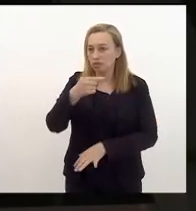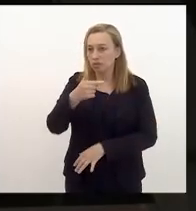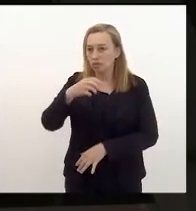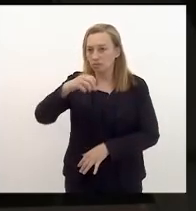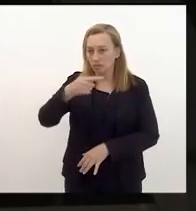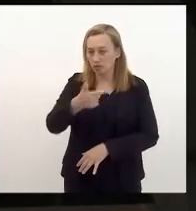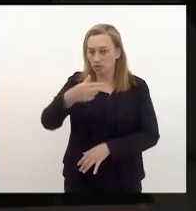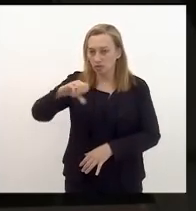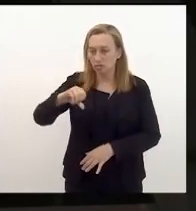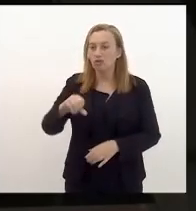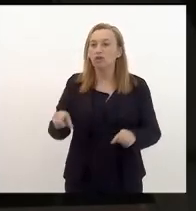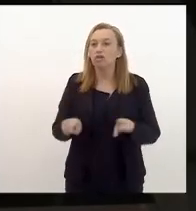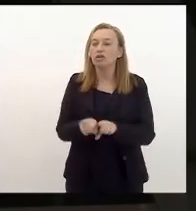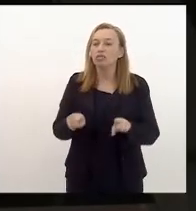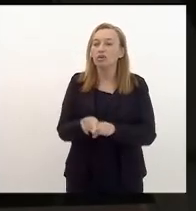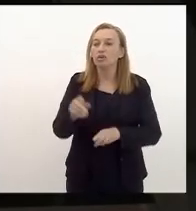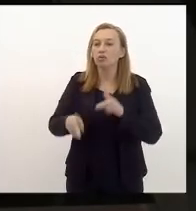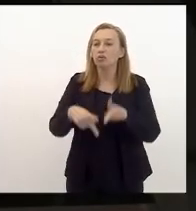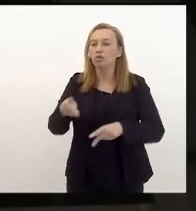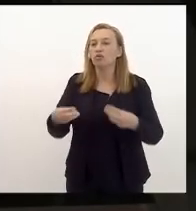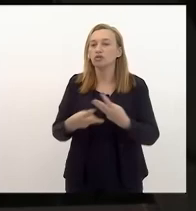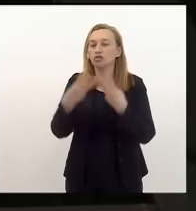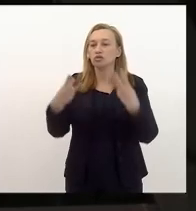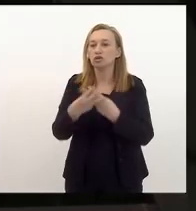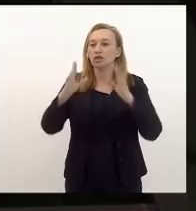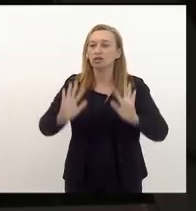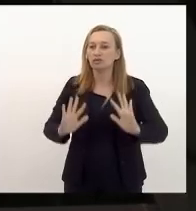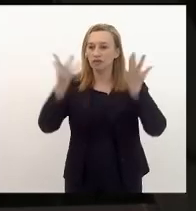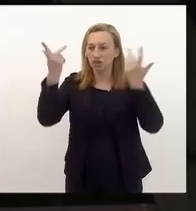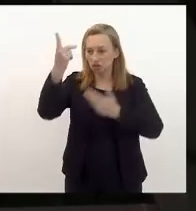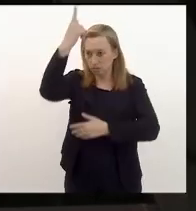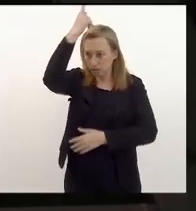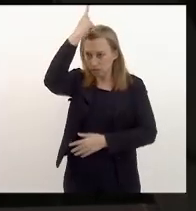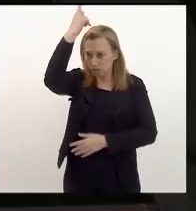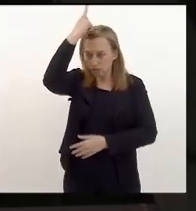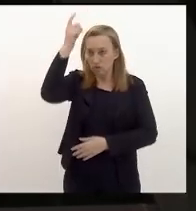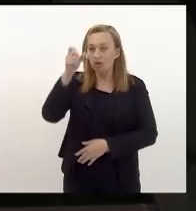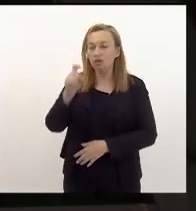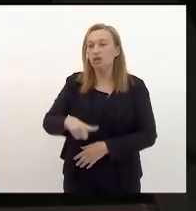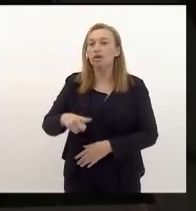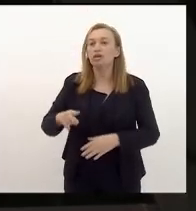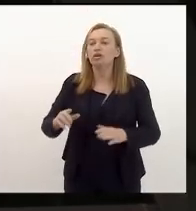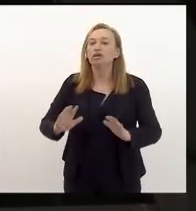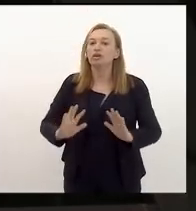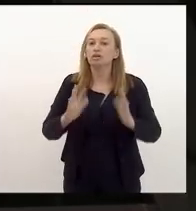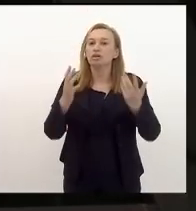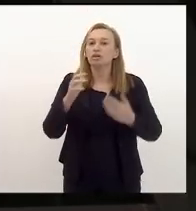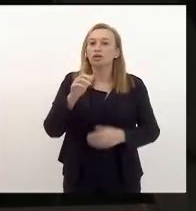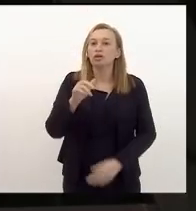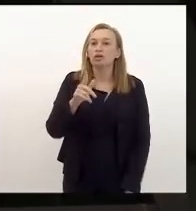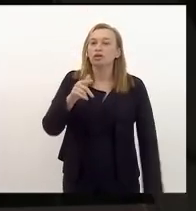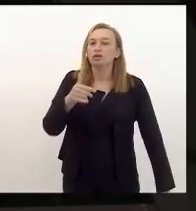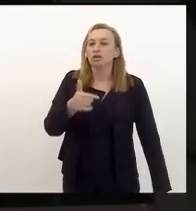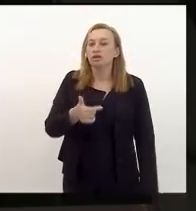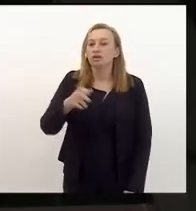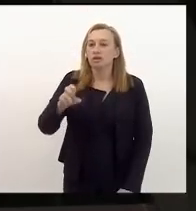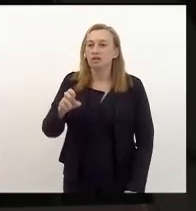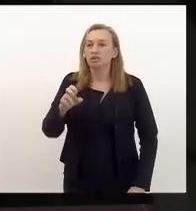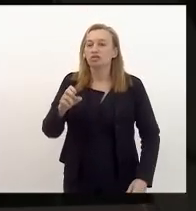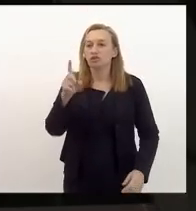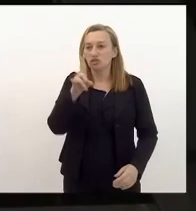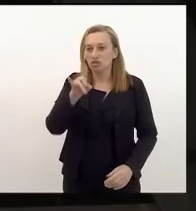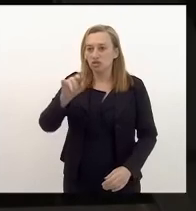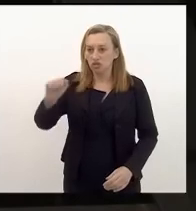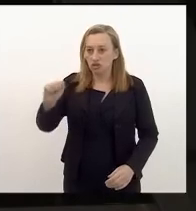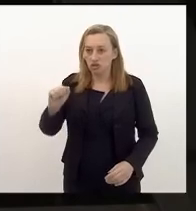Os judeus também têm, né, a festa de Pentecoste, que é comemorada no 50º dia,